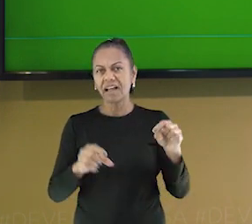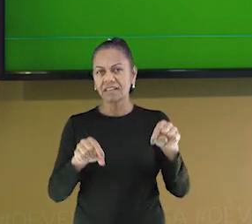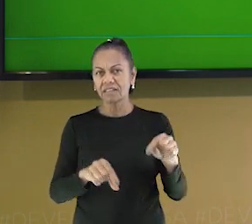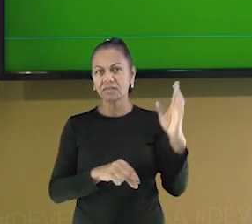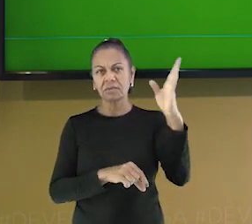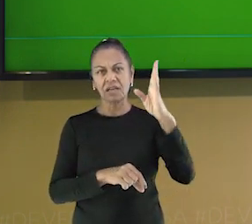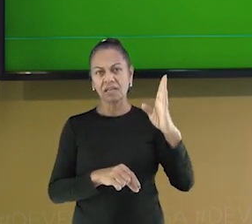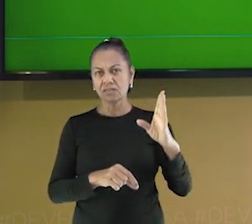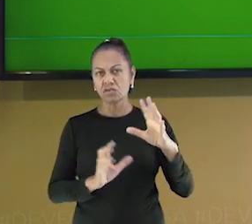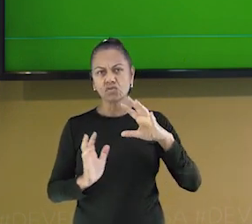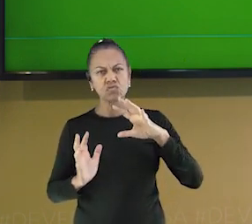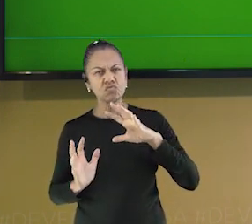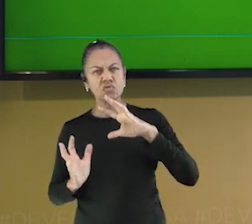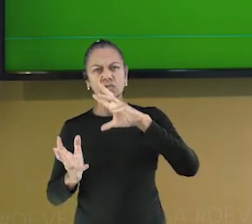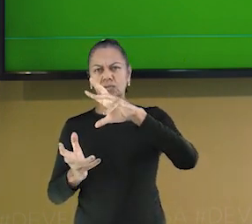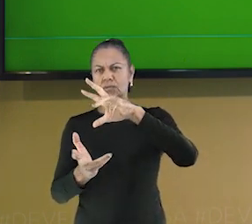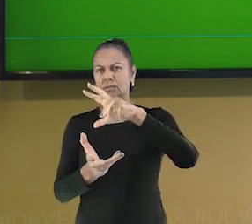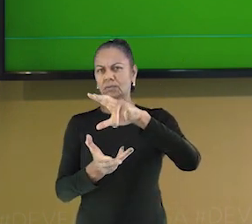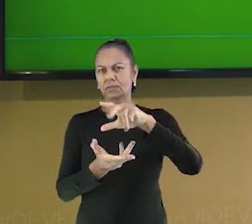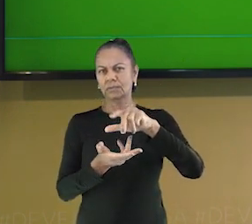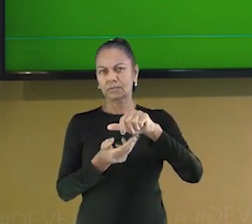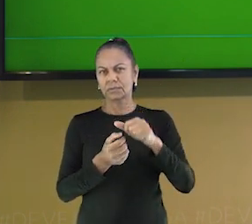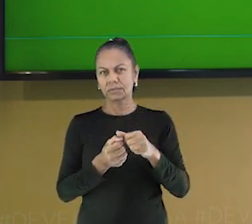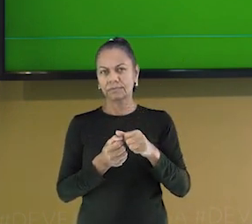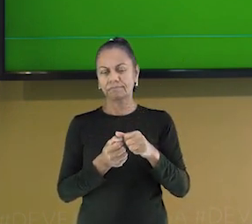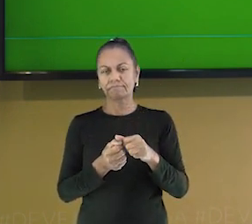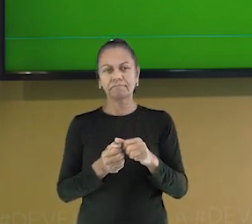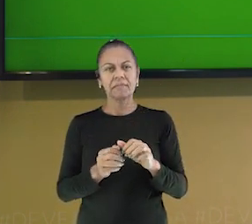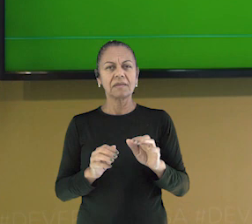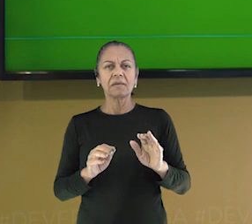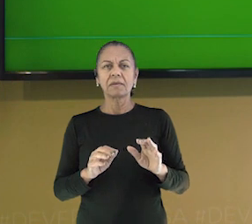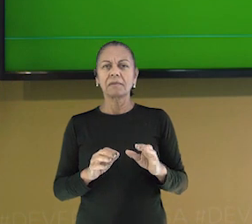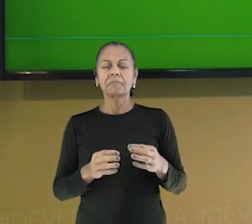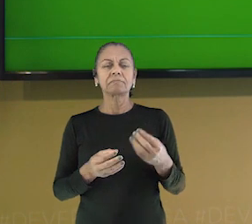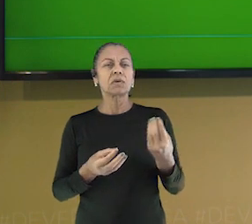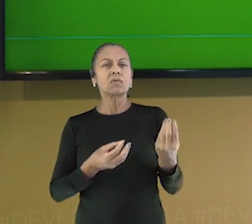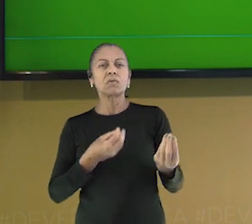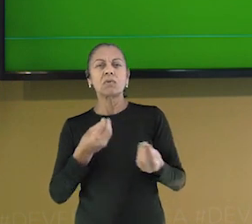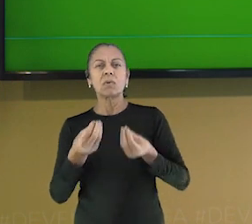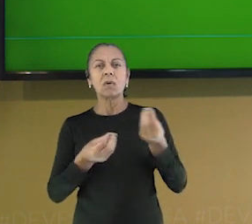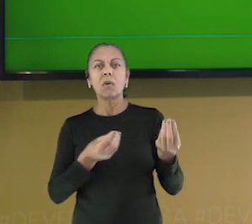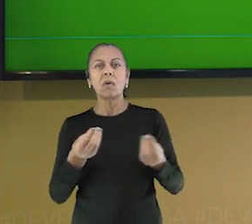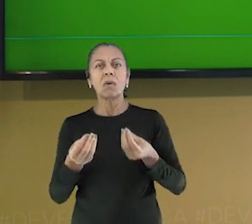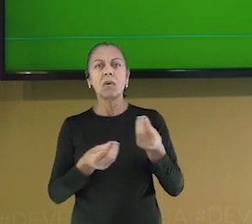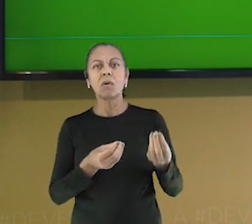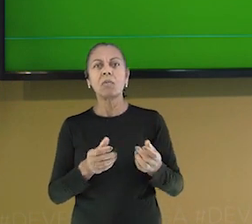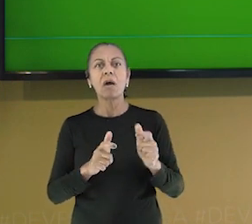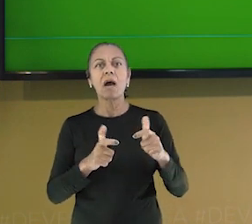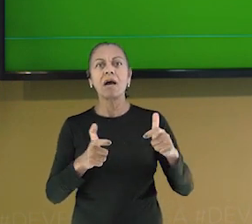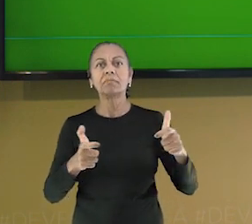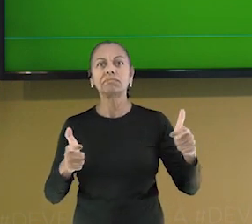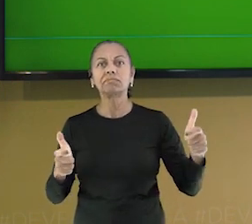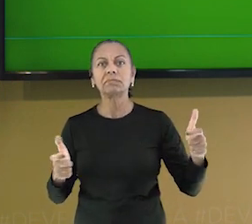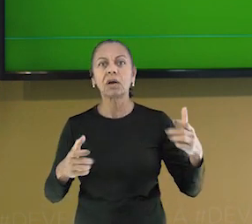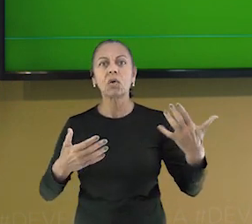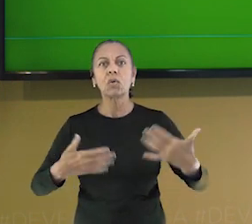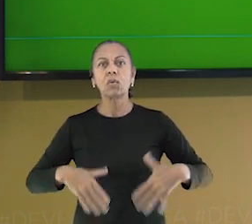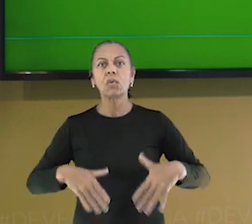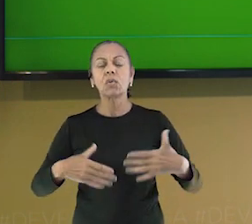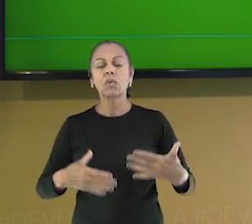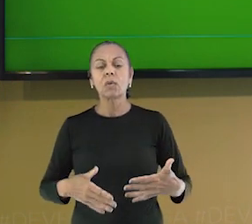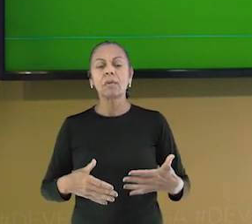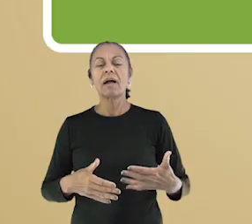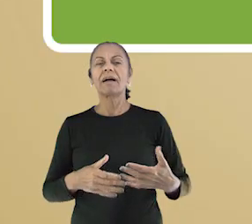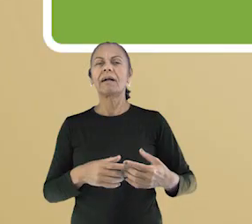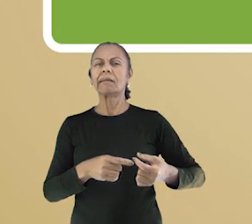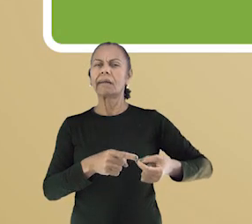Brasil, mas em todo o mundo. E de que modo isso se acelerou? Se acelerou após a Revolução